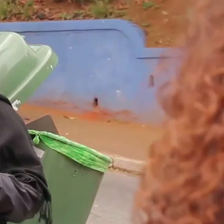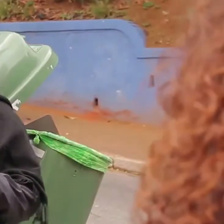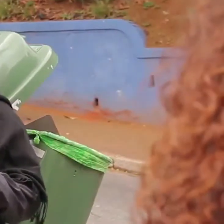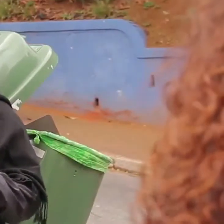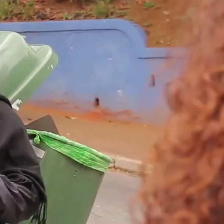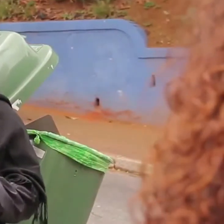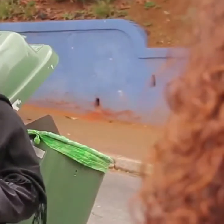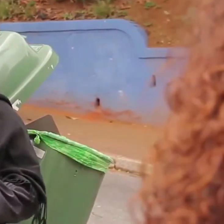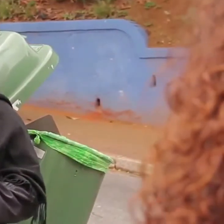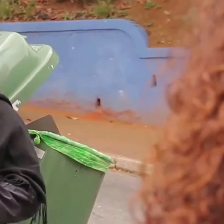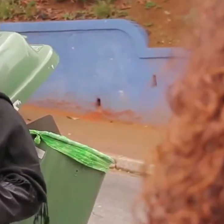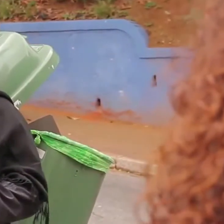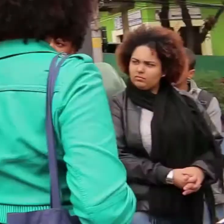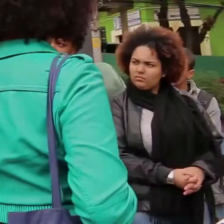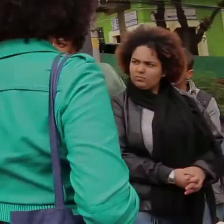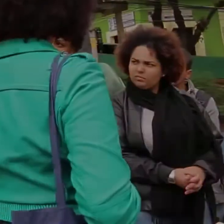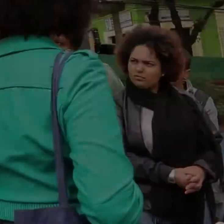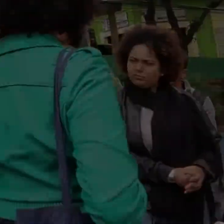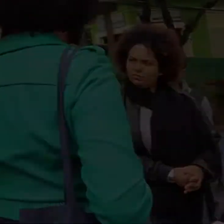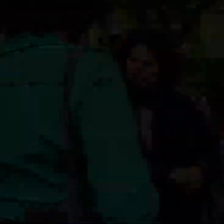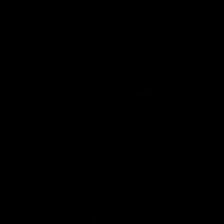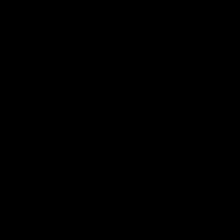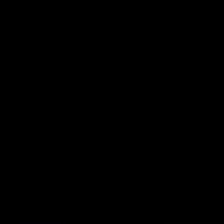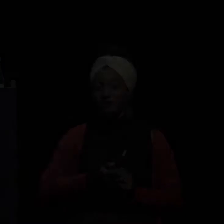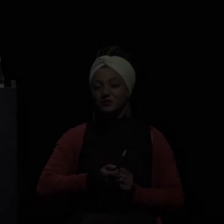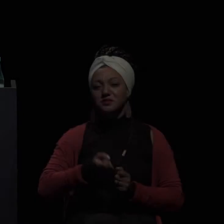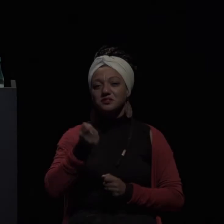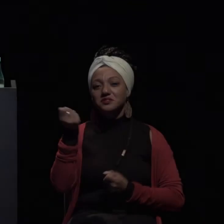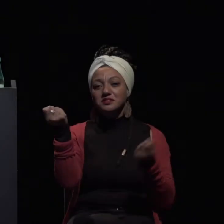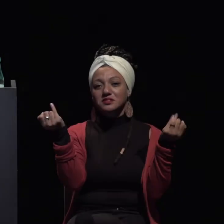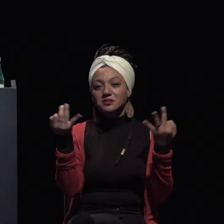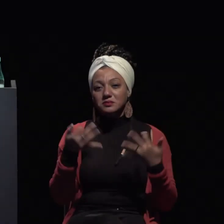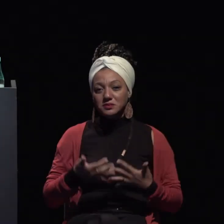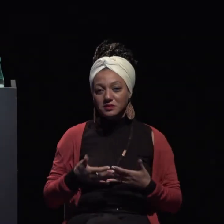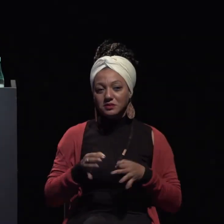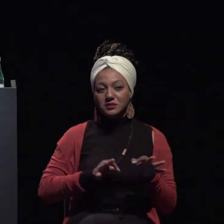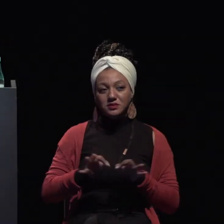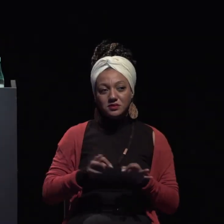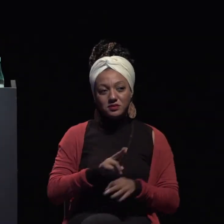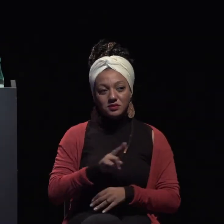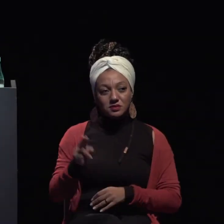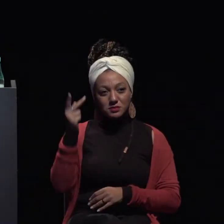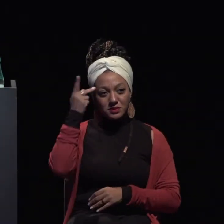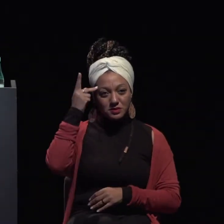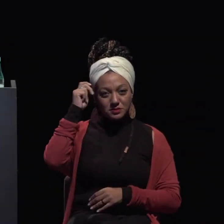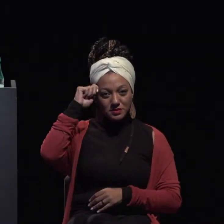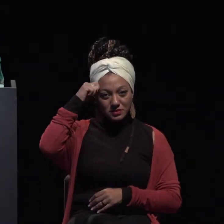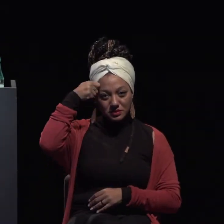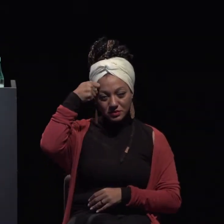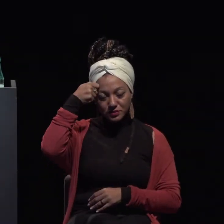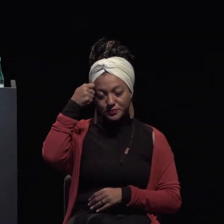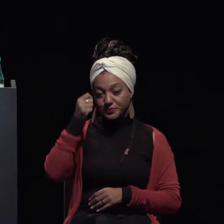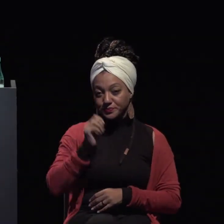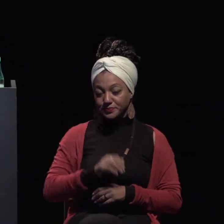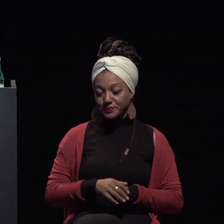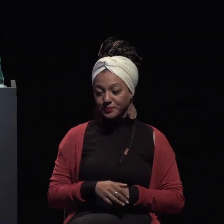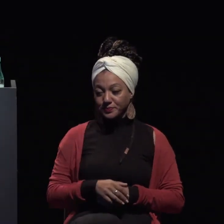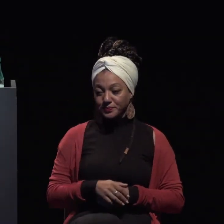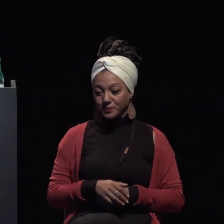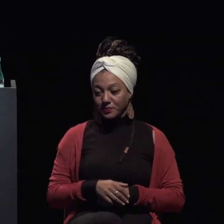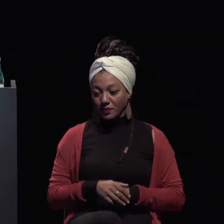enterravam os seus, né? Aqui. Tá, então eu vou contar sobre esse projeto que se chama Sampa Negra. Ele é o seguinte, vamos